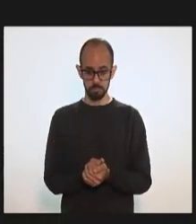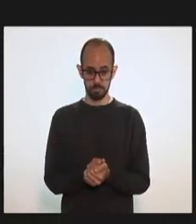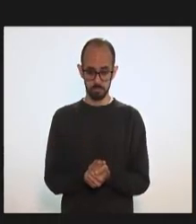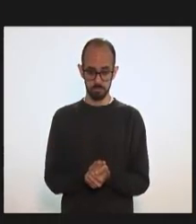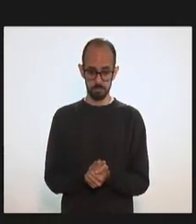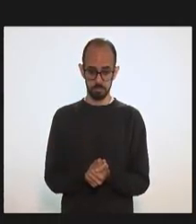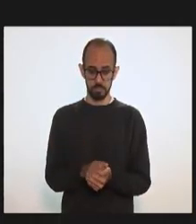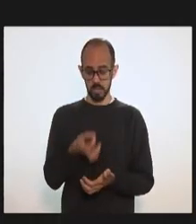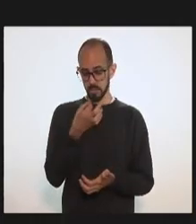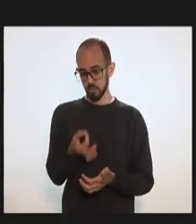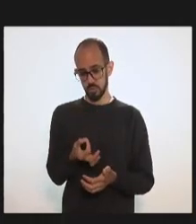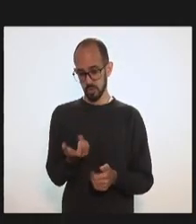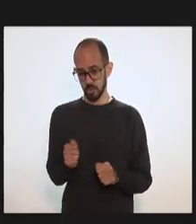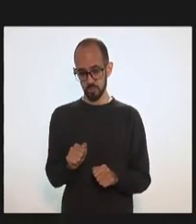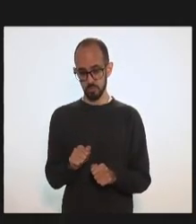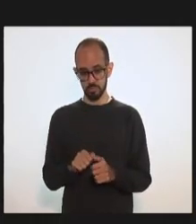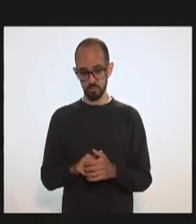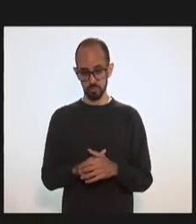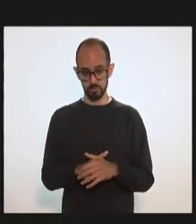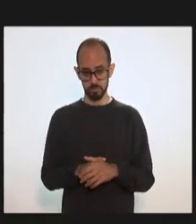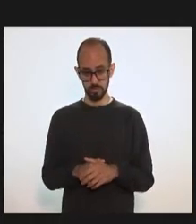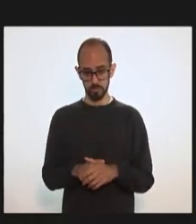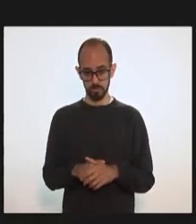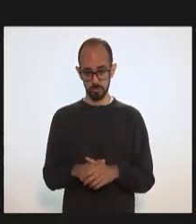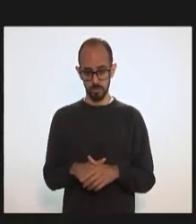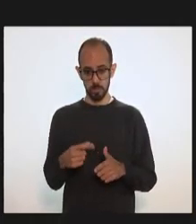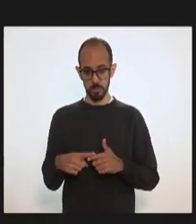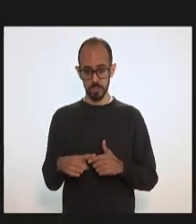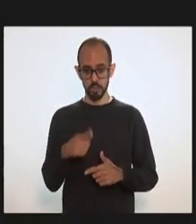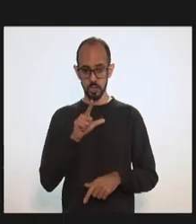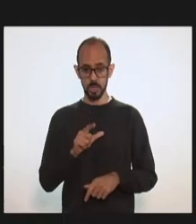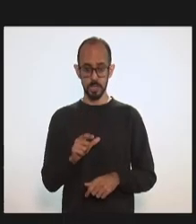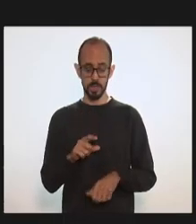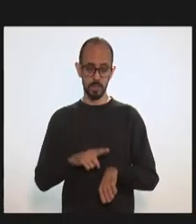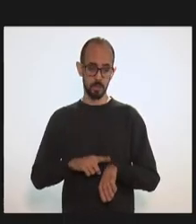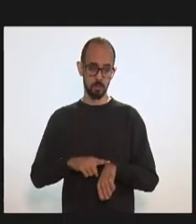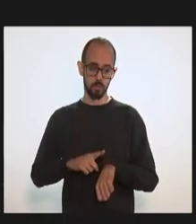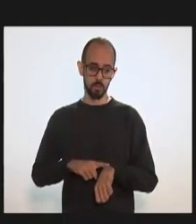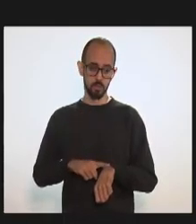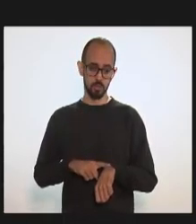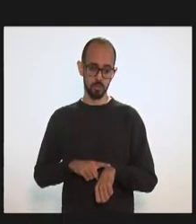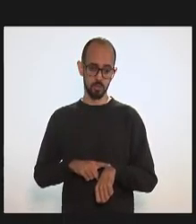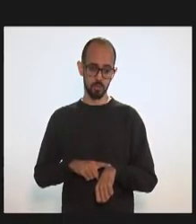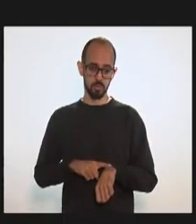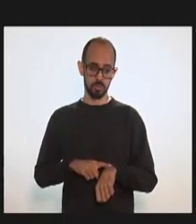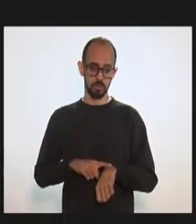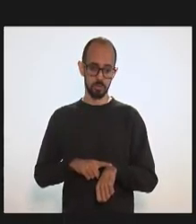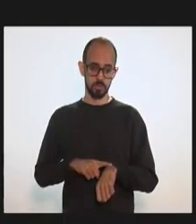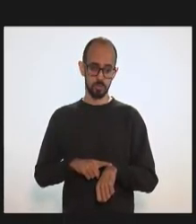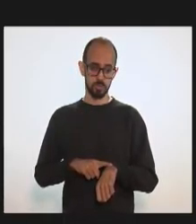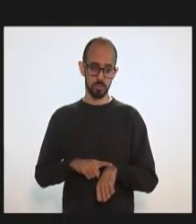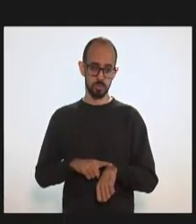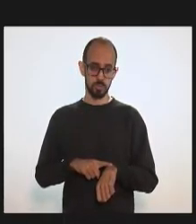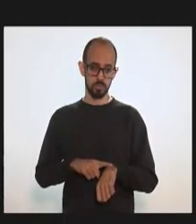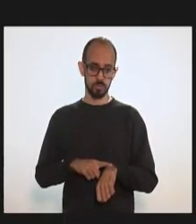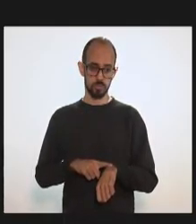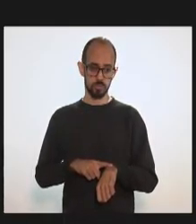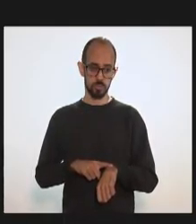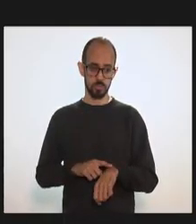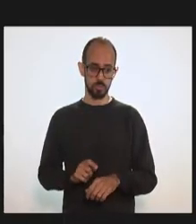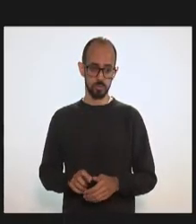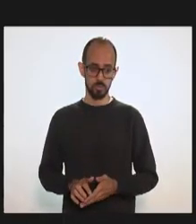o substitutivo, botar uma emenda? Só preciso que o deputado Bacelar, que é o relator, acolha a sugestão. Aí, vota